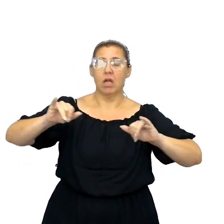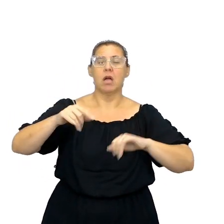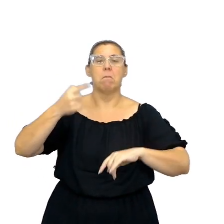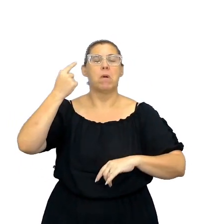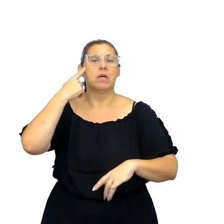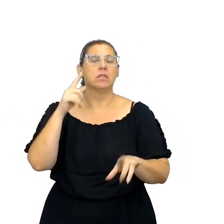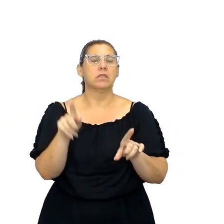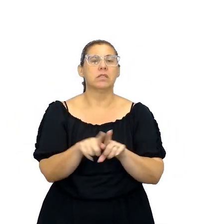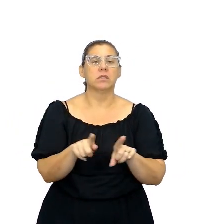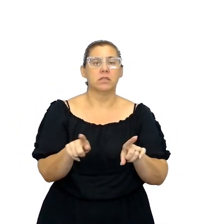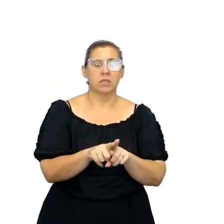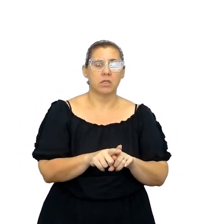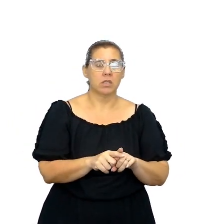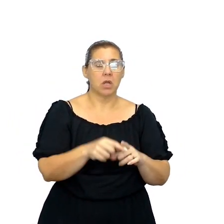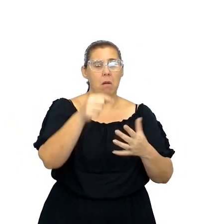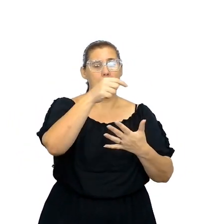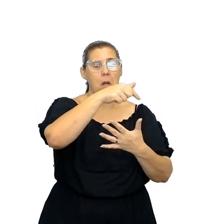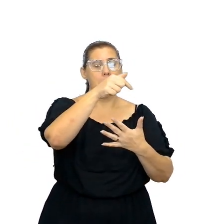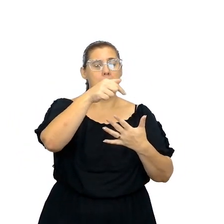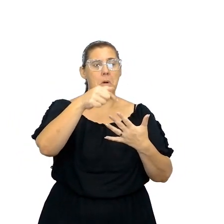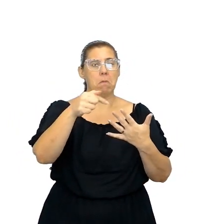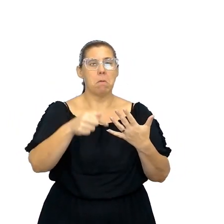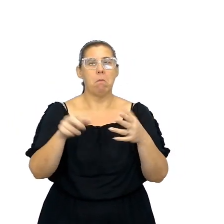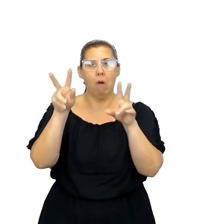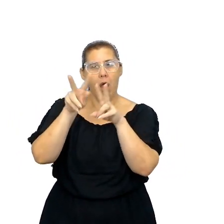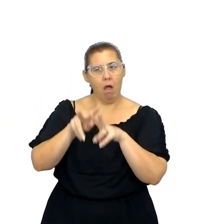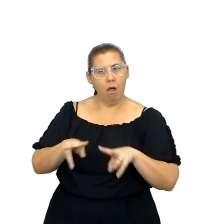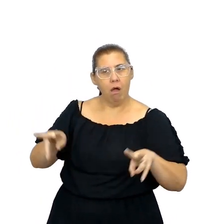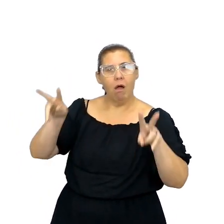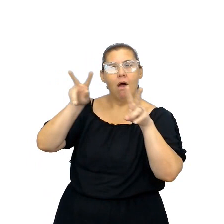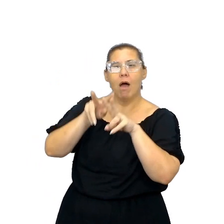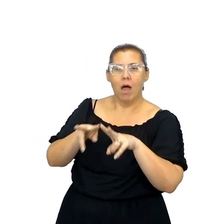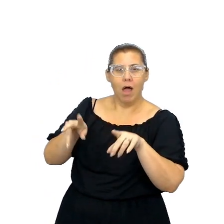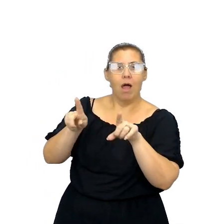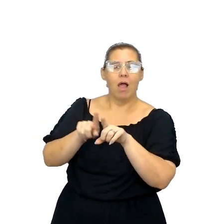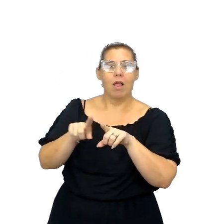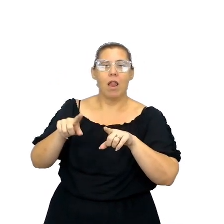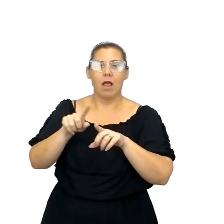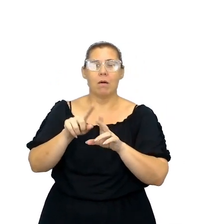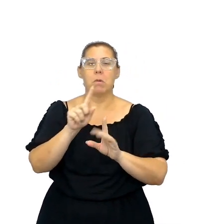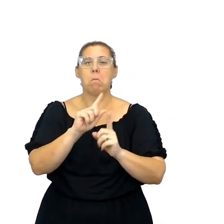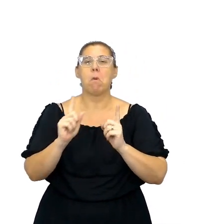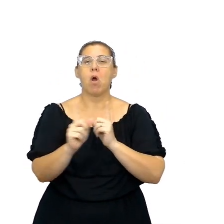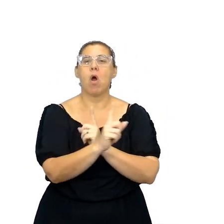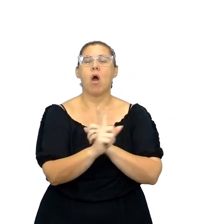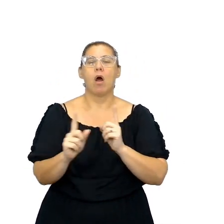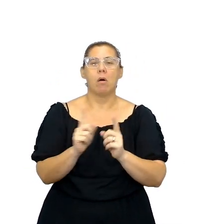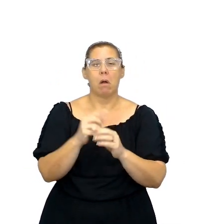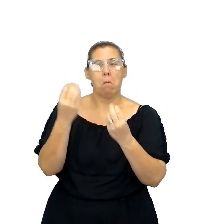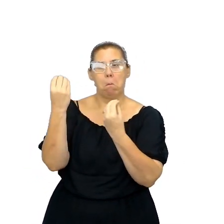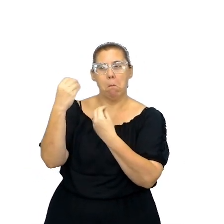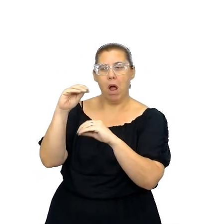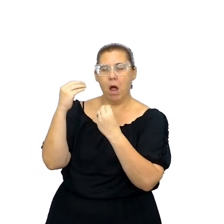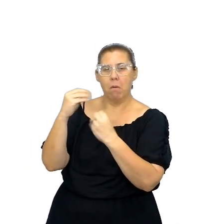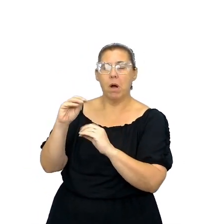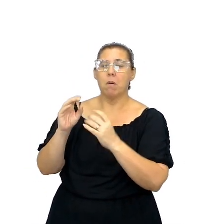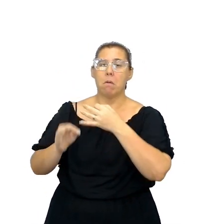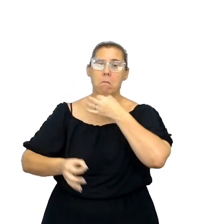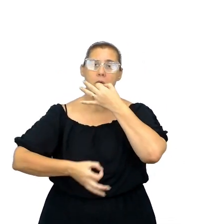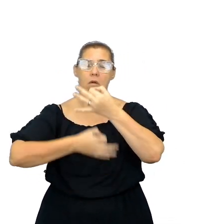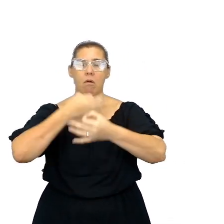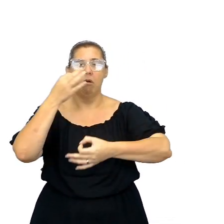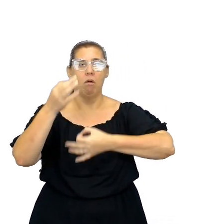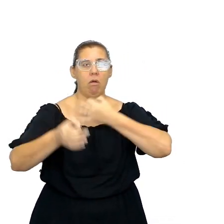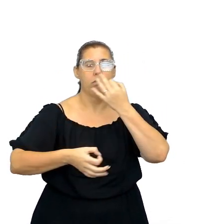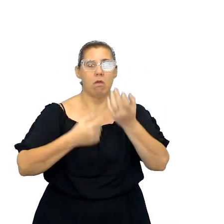pensamos também nos elementos multissemióticos e multimodais que envolvem uma campanha, um meme, um artigo de opinião.